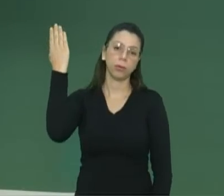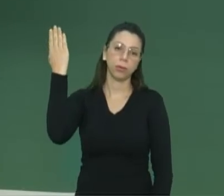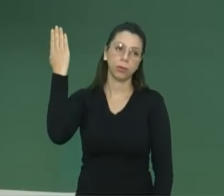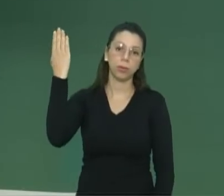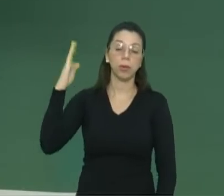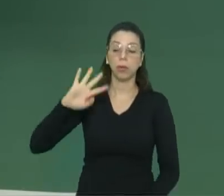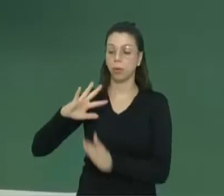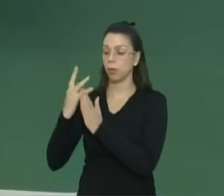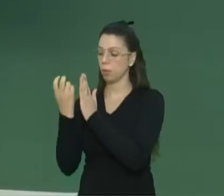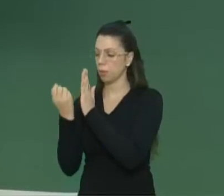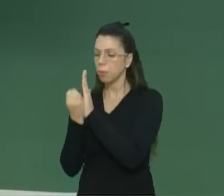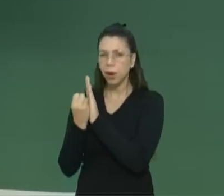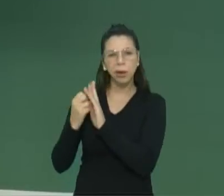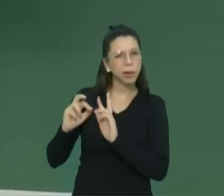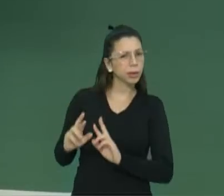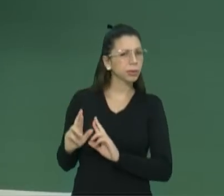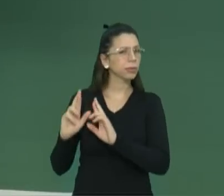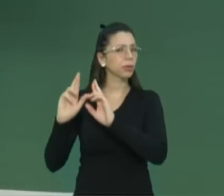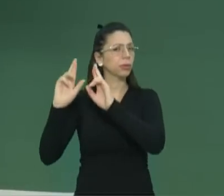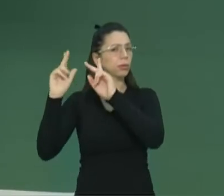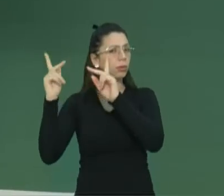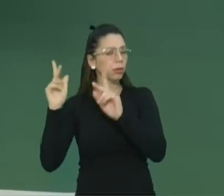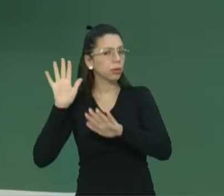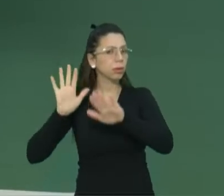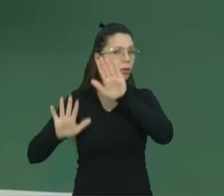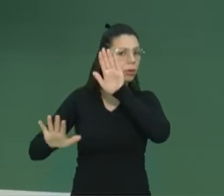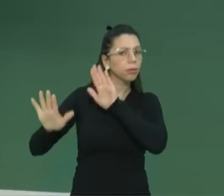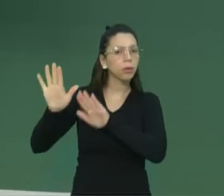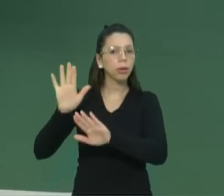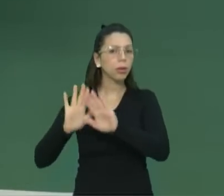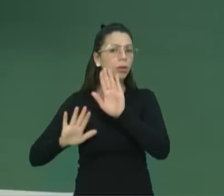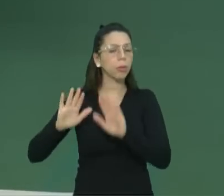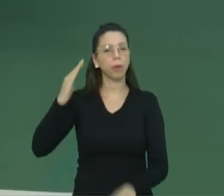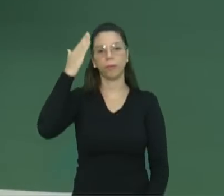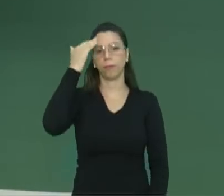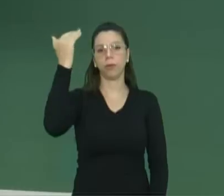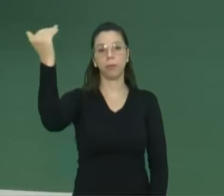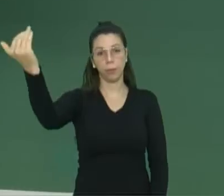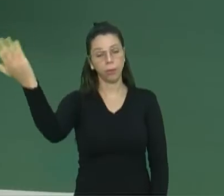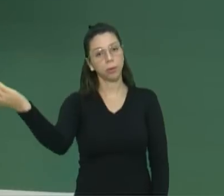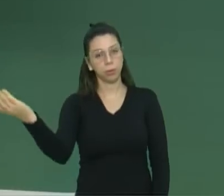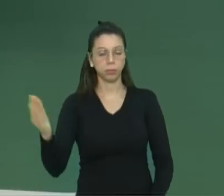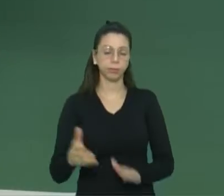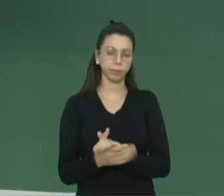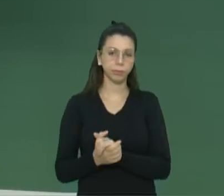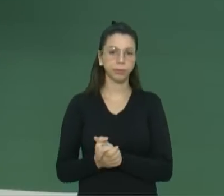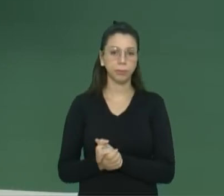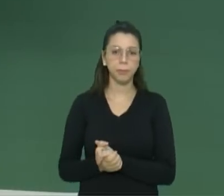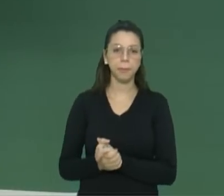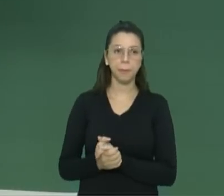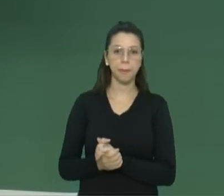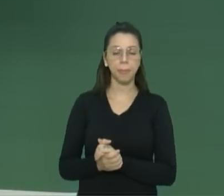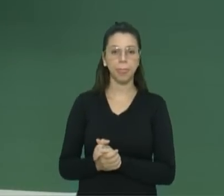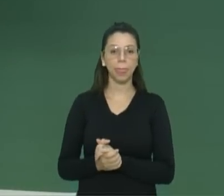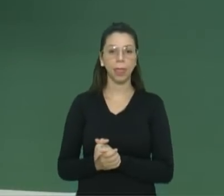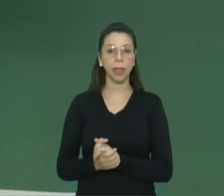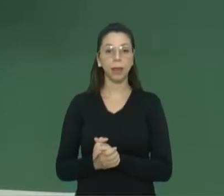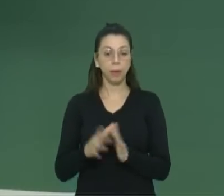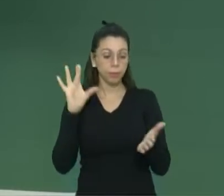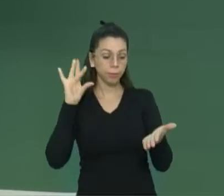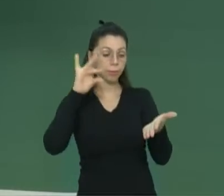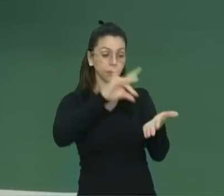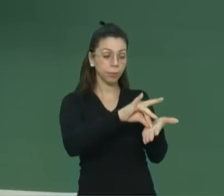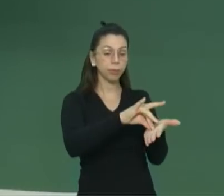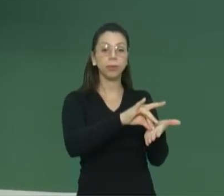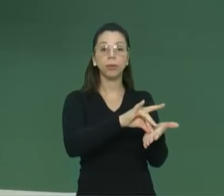uma marca diferente ali que talvez não seja tão grande, importante? Então, quando a gente fala que é legítimo, quer